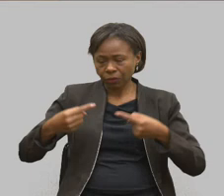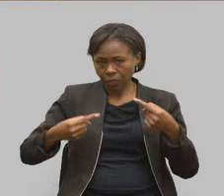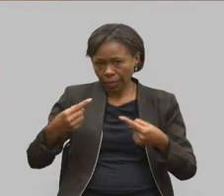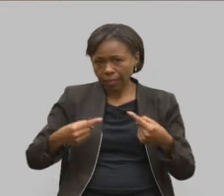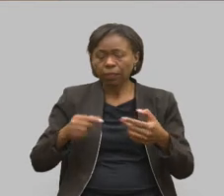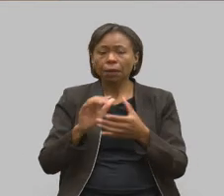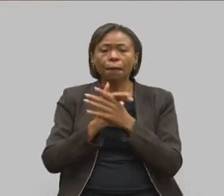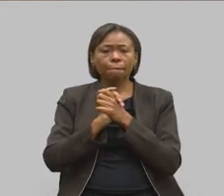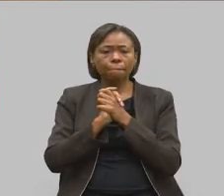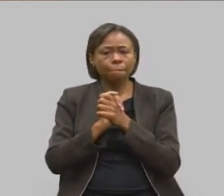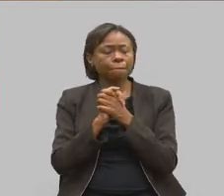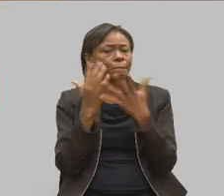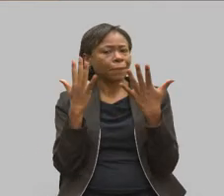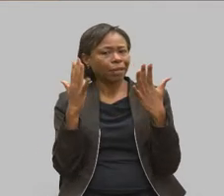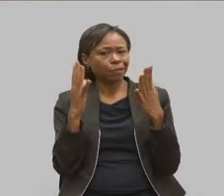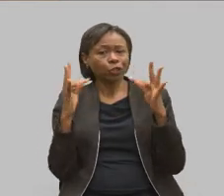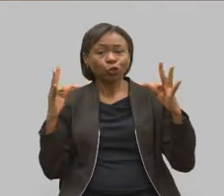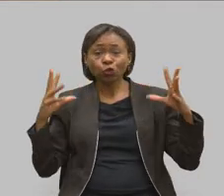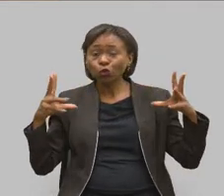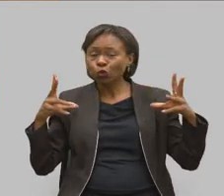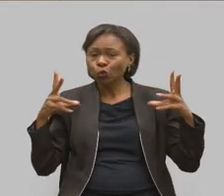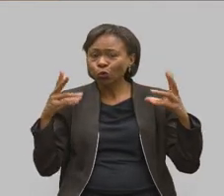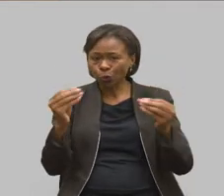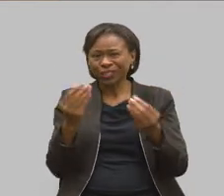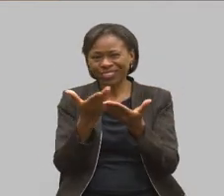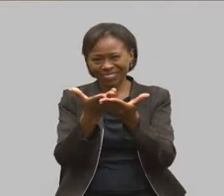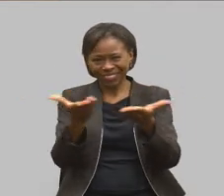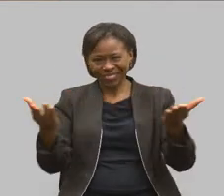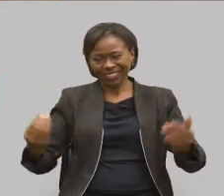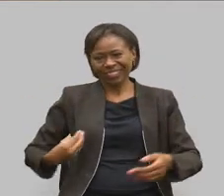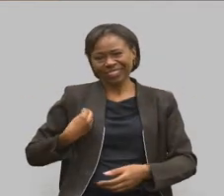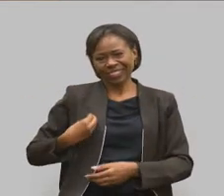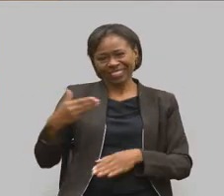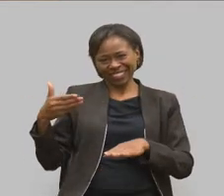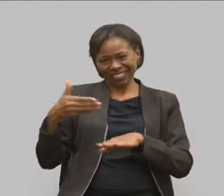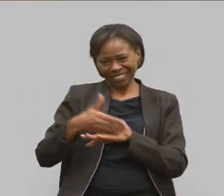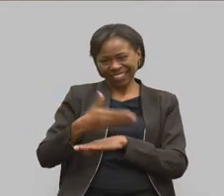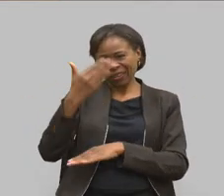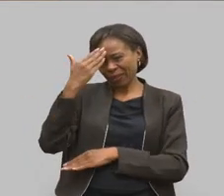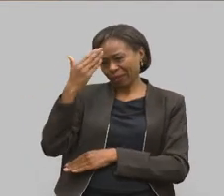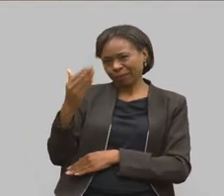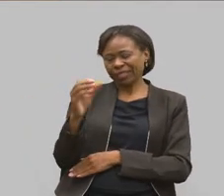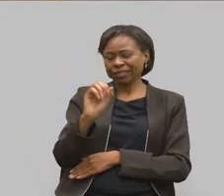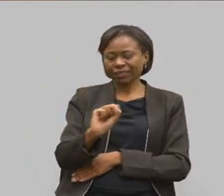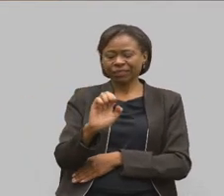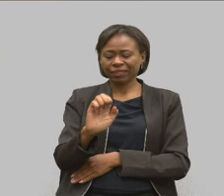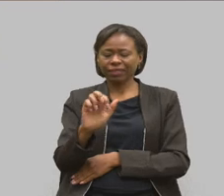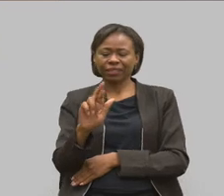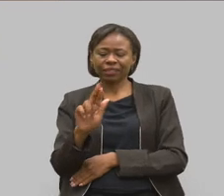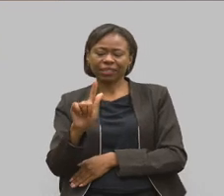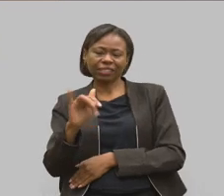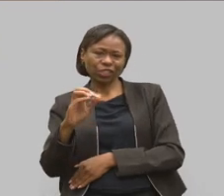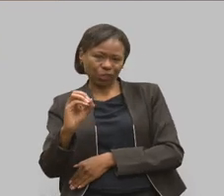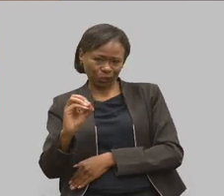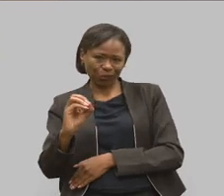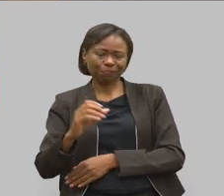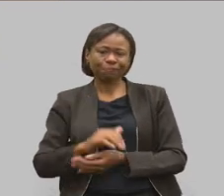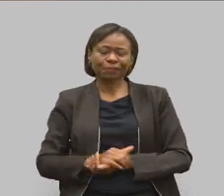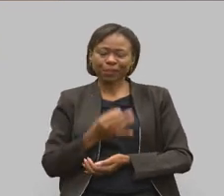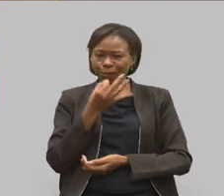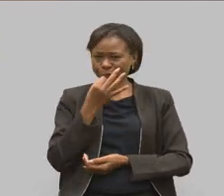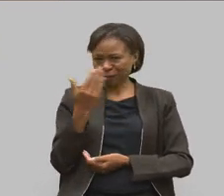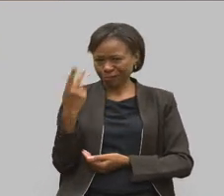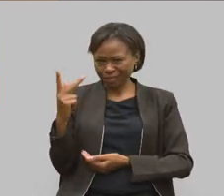todos vocês presentes nessa audiência Obrigado Sérgio pela sua participação eh